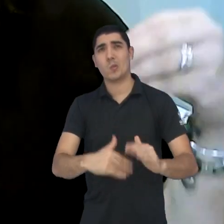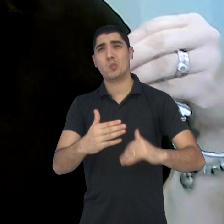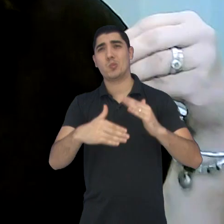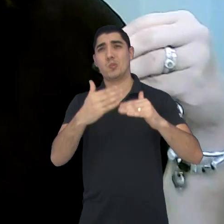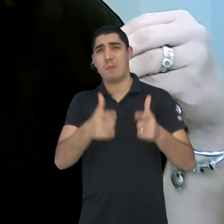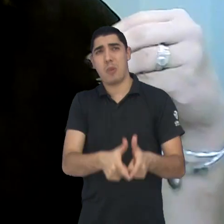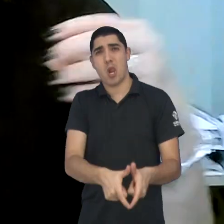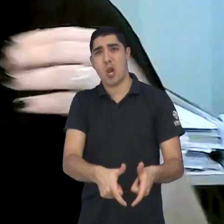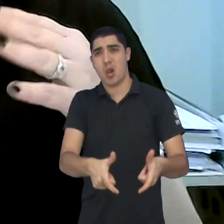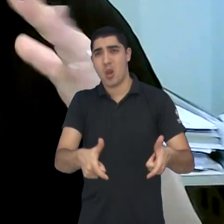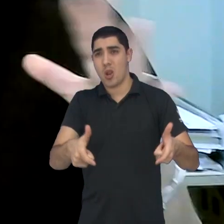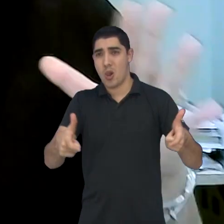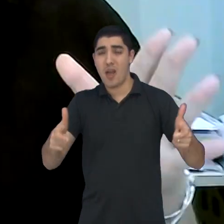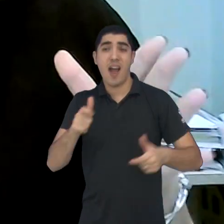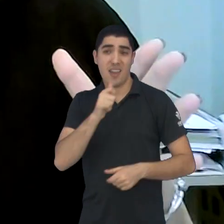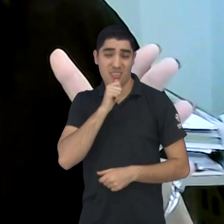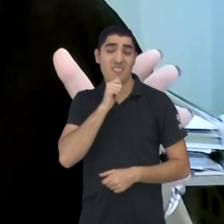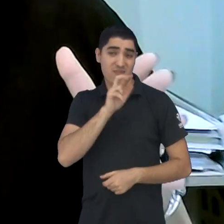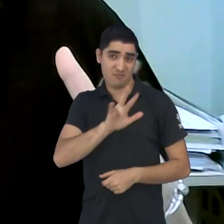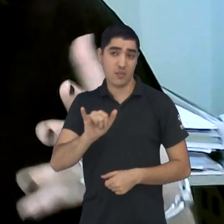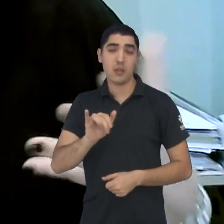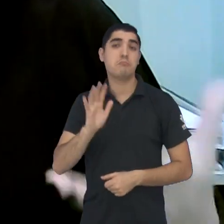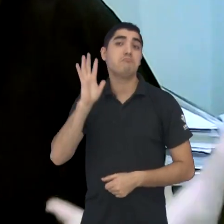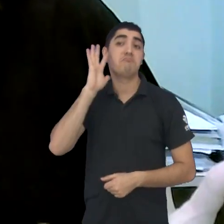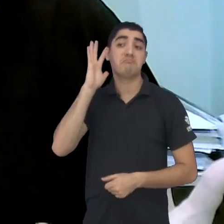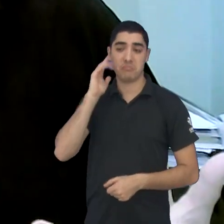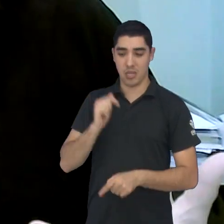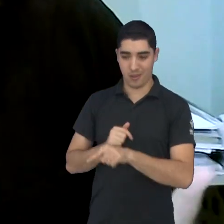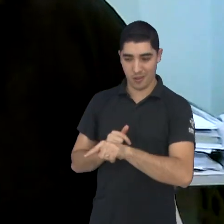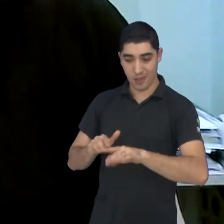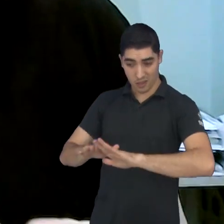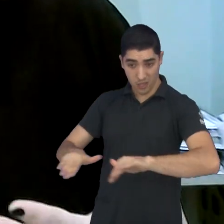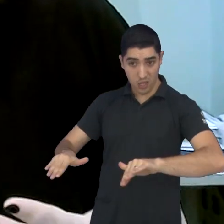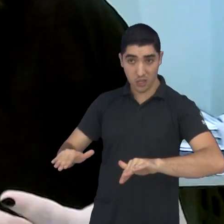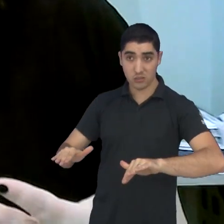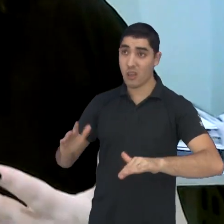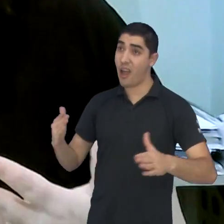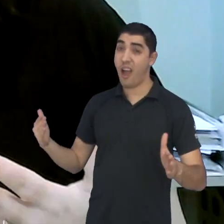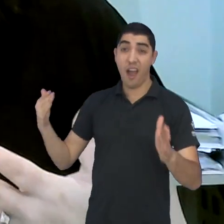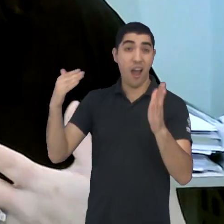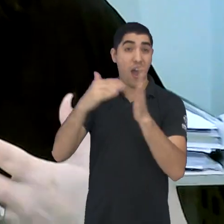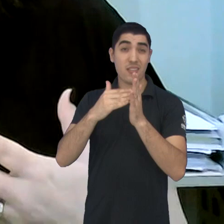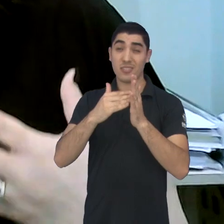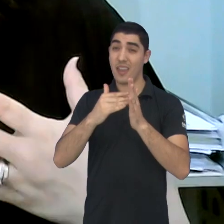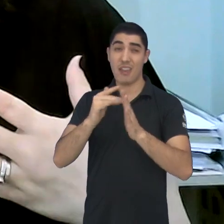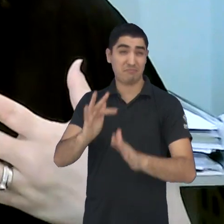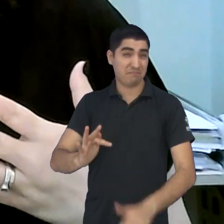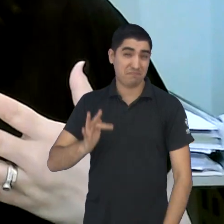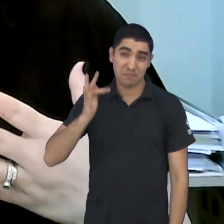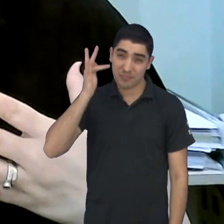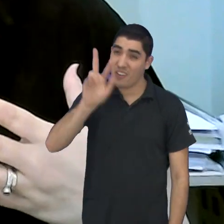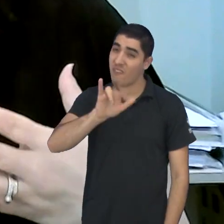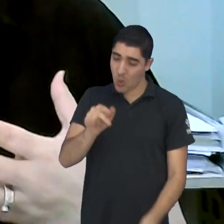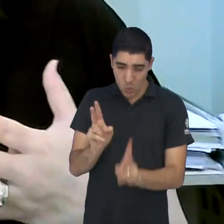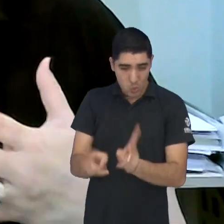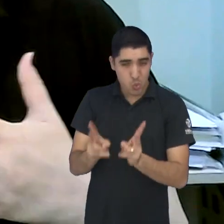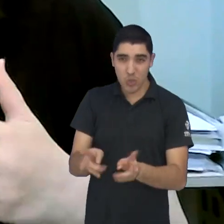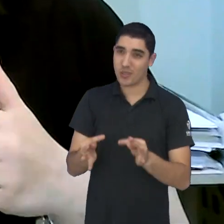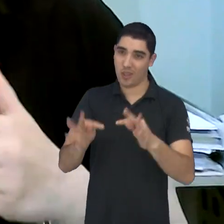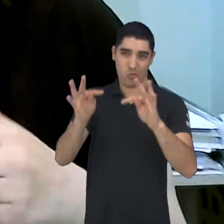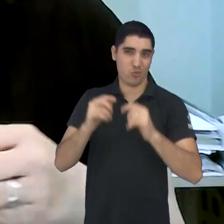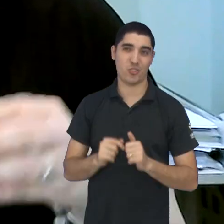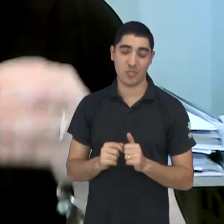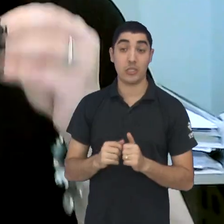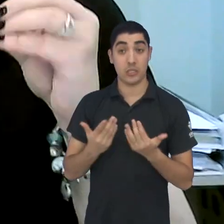é criança hoje não vai viver mais longe disso. Então, uma dica importante, né, para